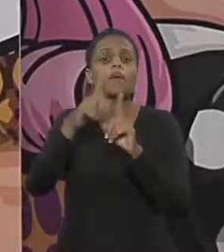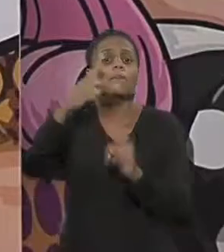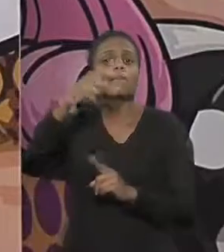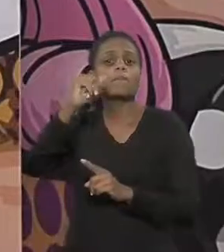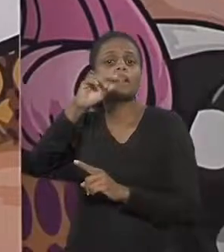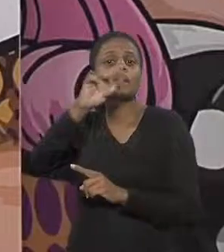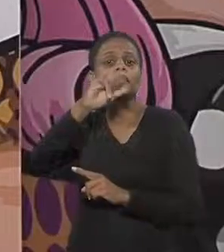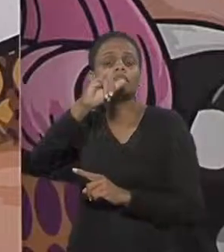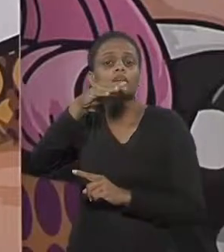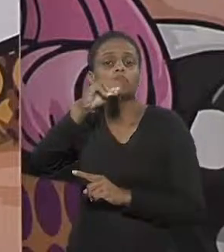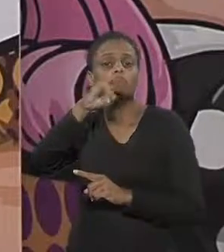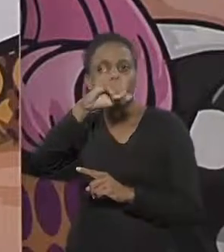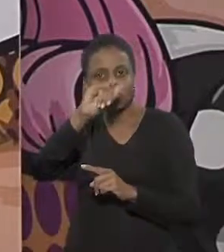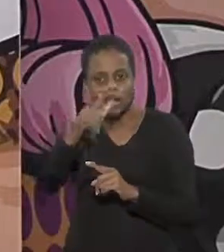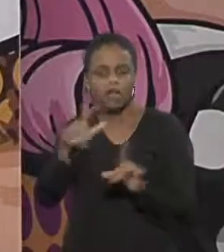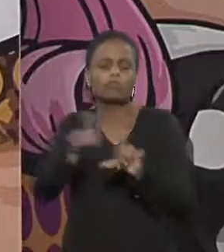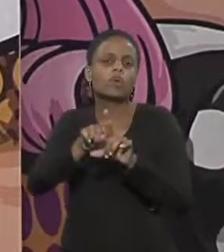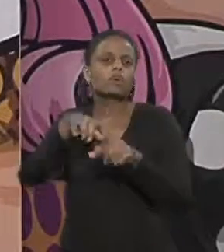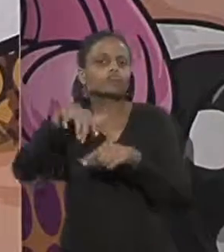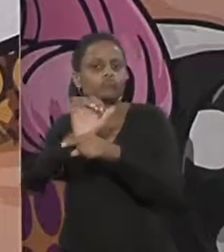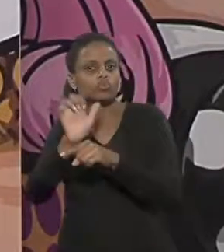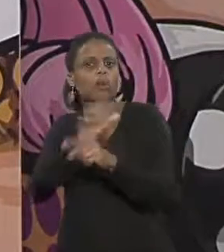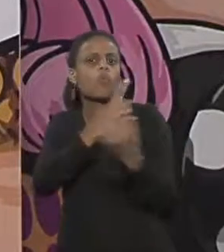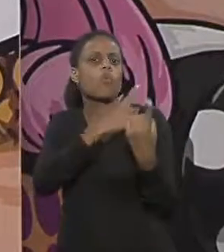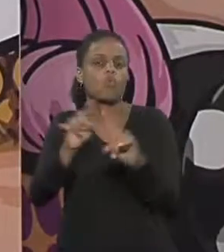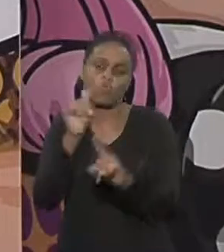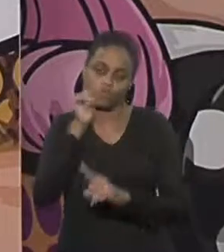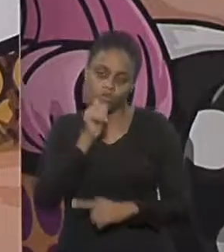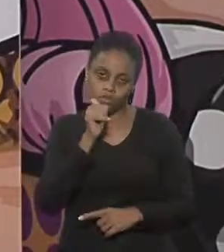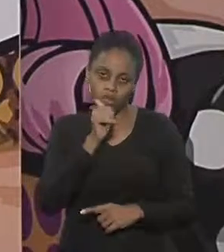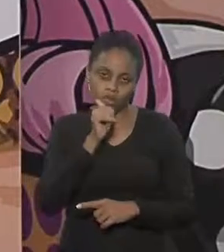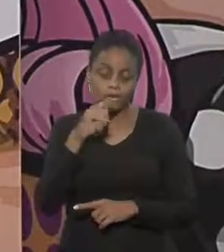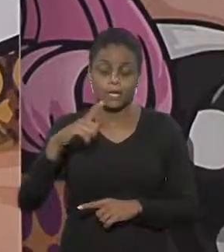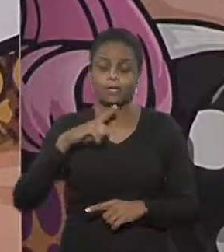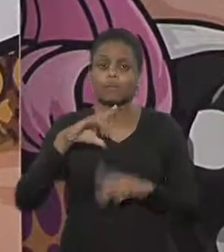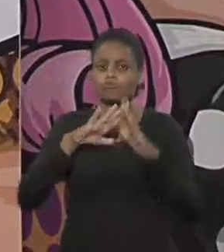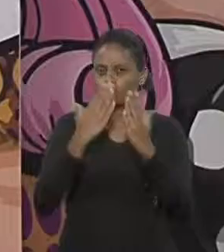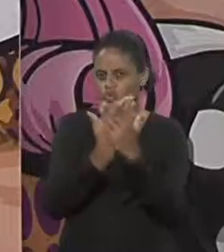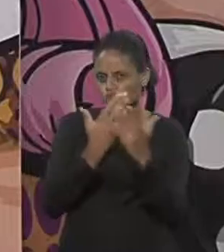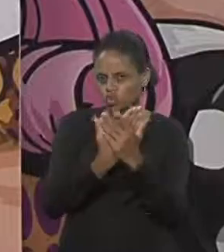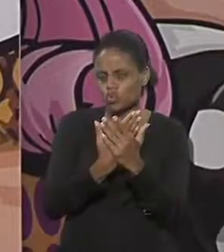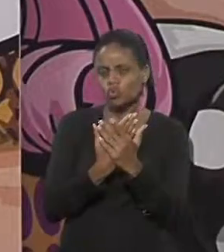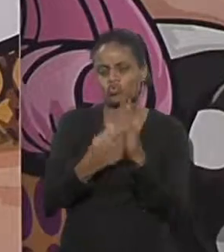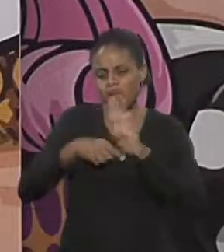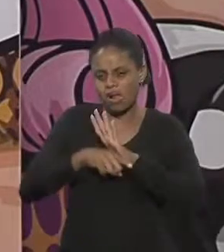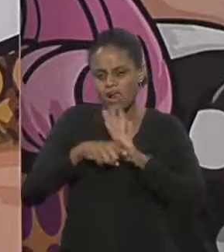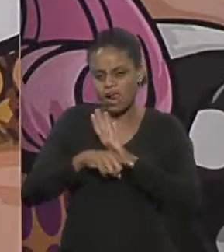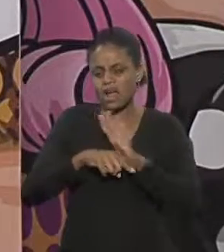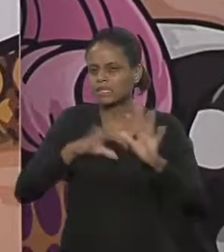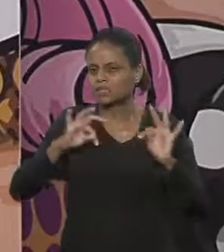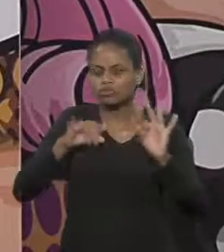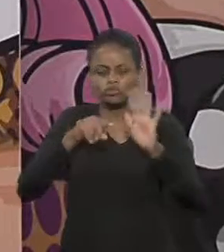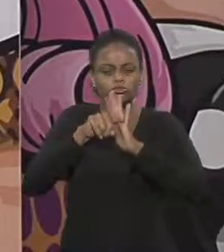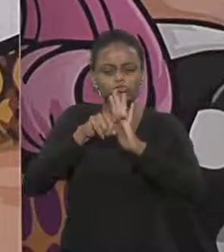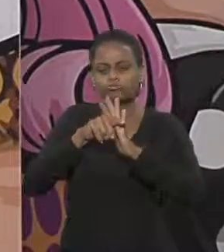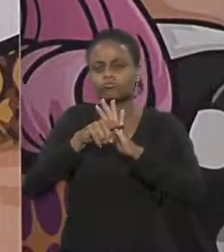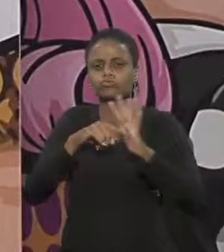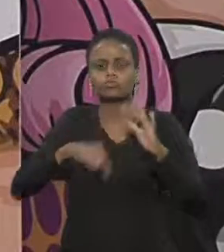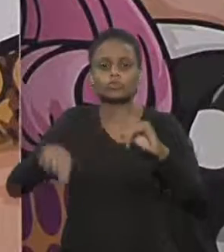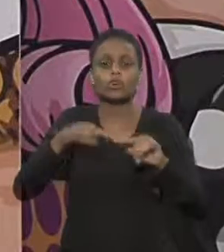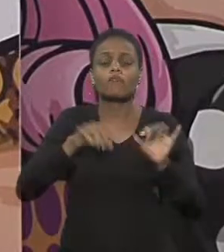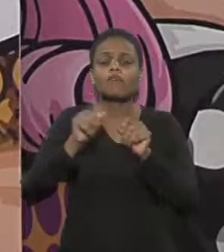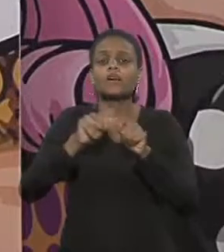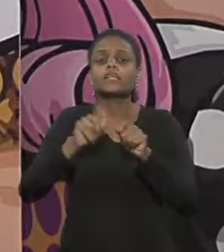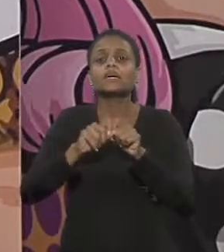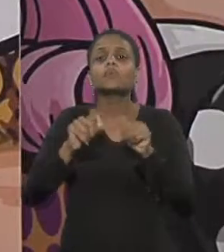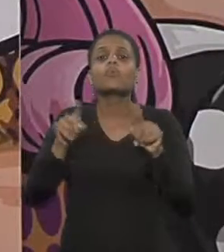psicológica, patrimonial, sexual contra a mulher. E foi feito um estudo e vários filtros, várias análises que